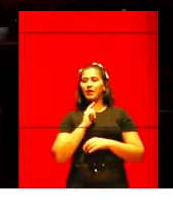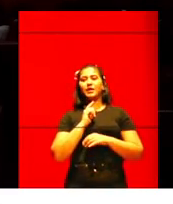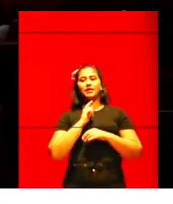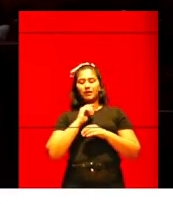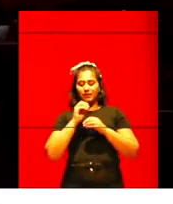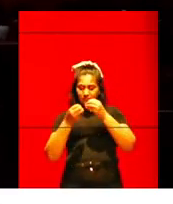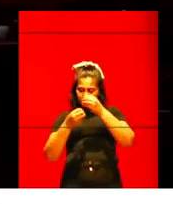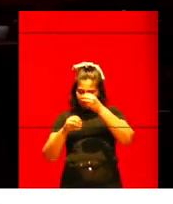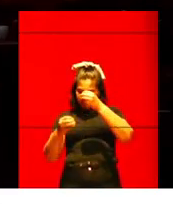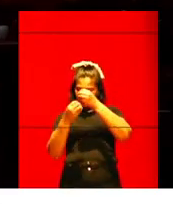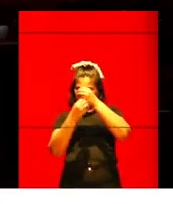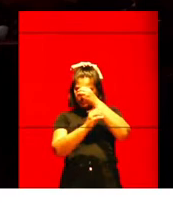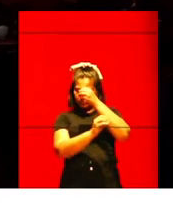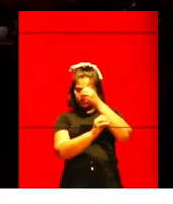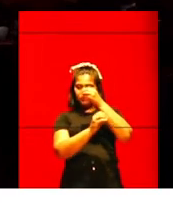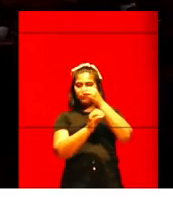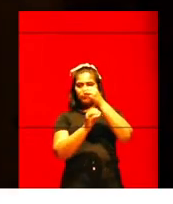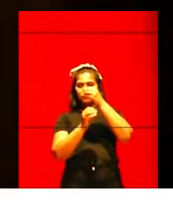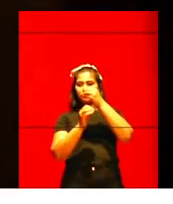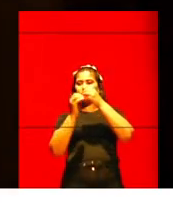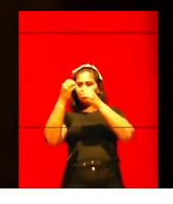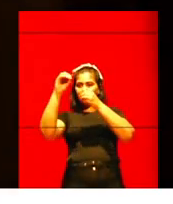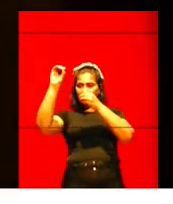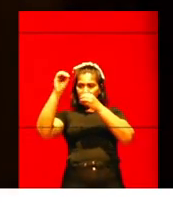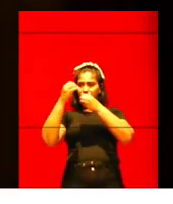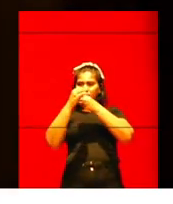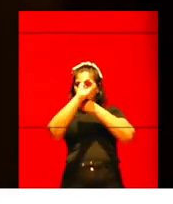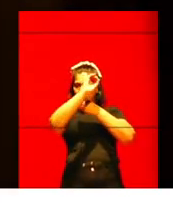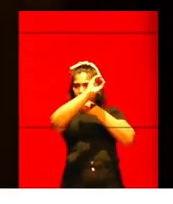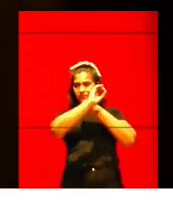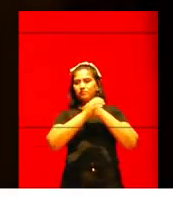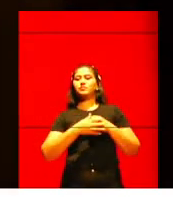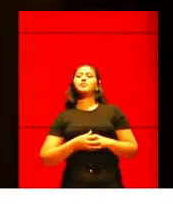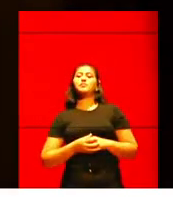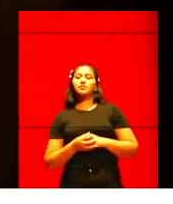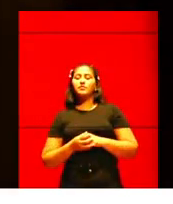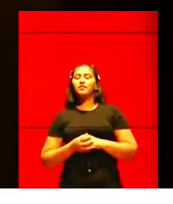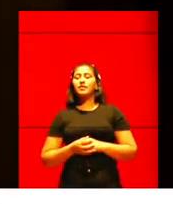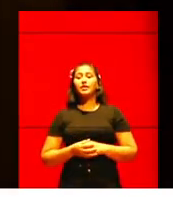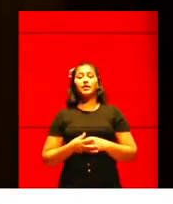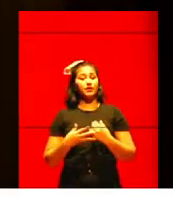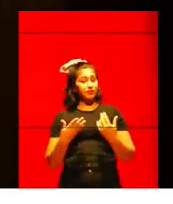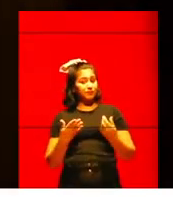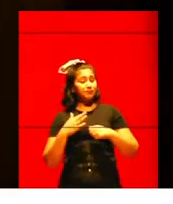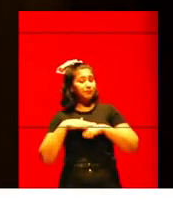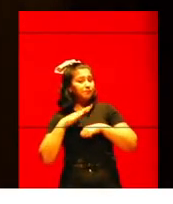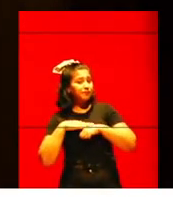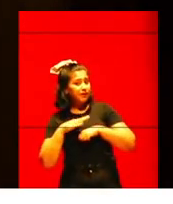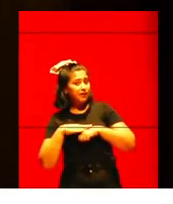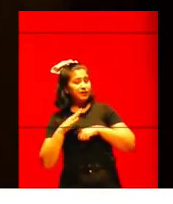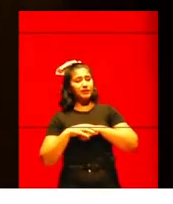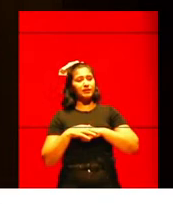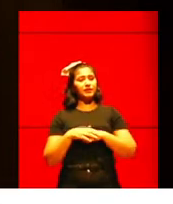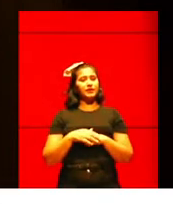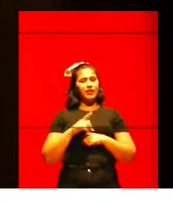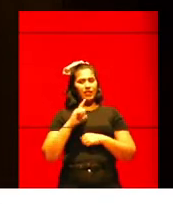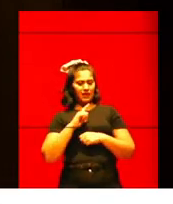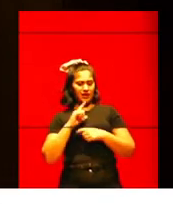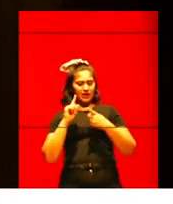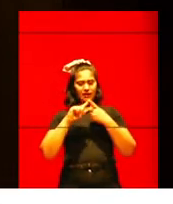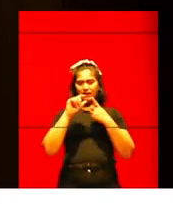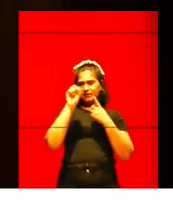ramificada. Certo? Toda a cadeia mista é sempre ramificada. E o que mais? Ela é saturada ou